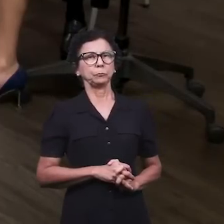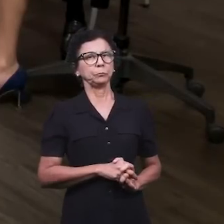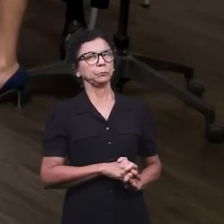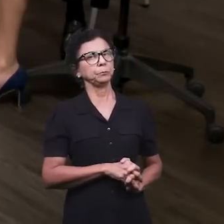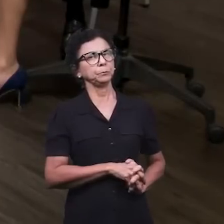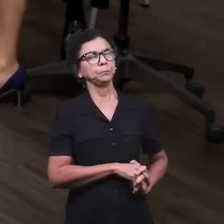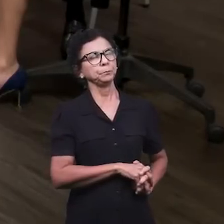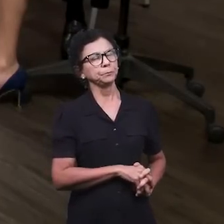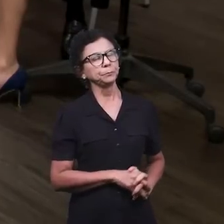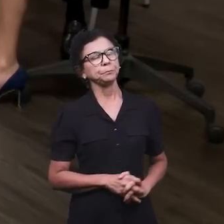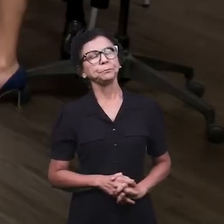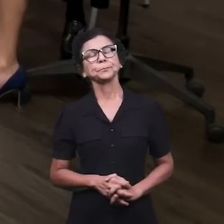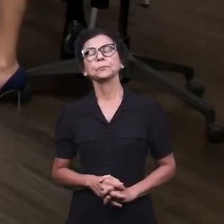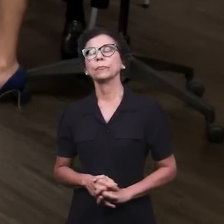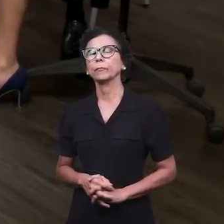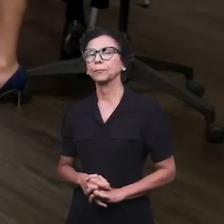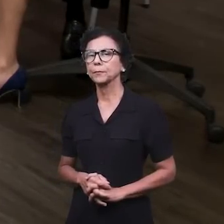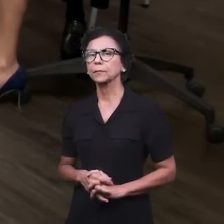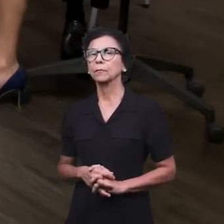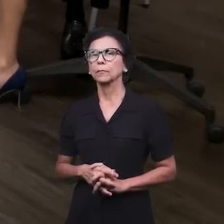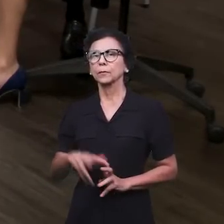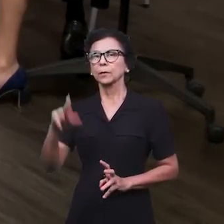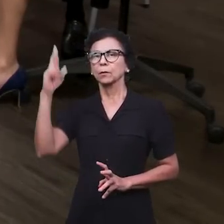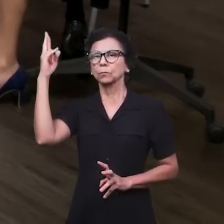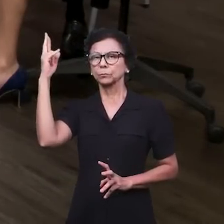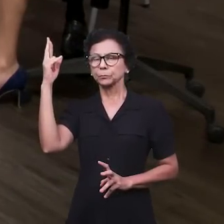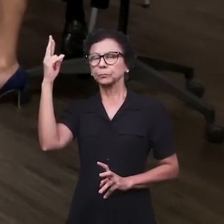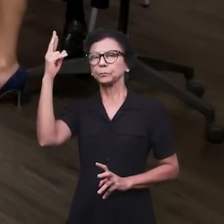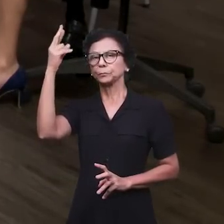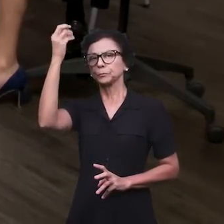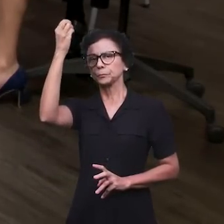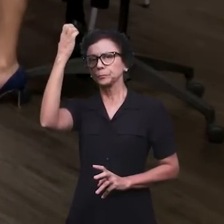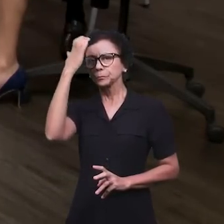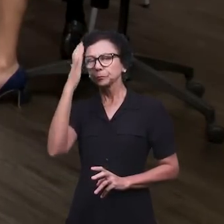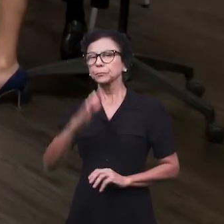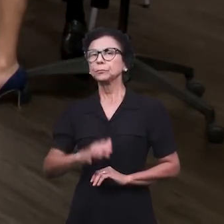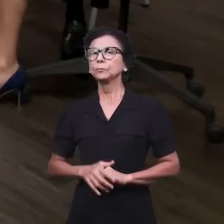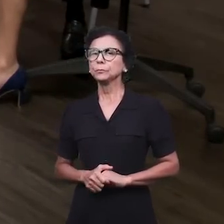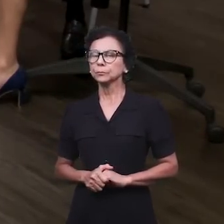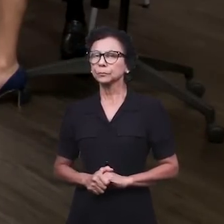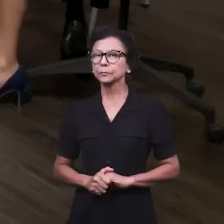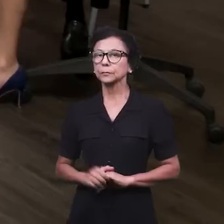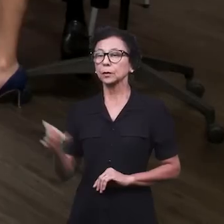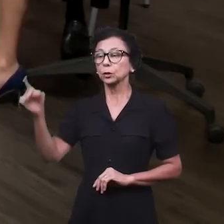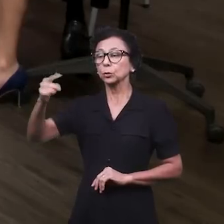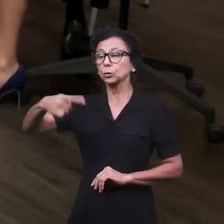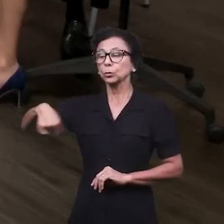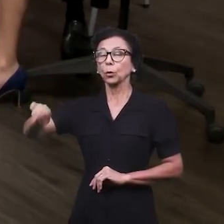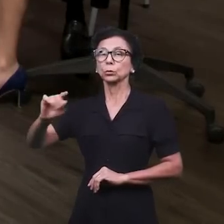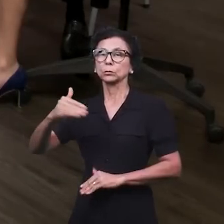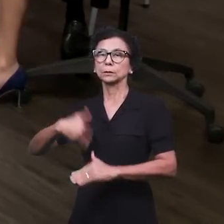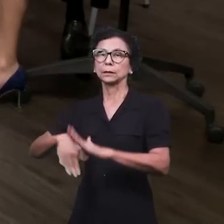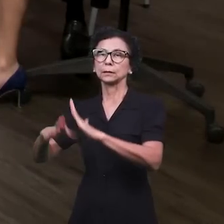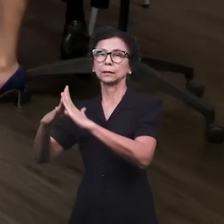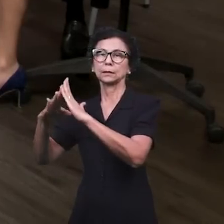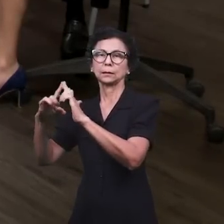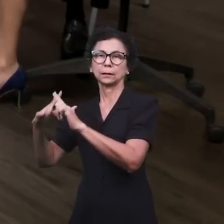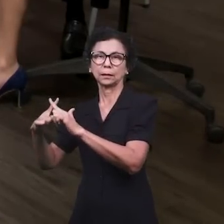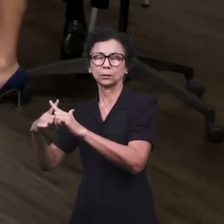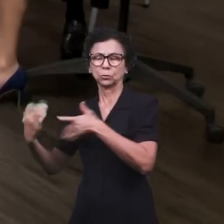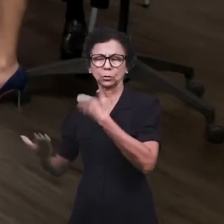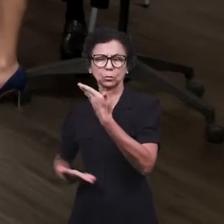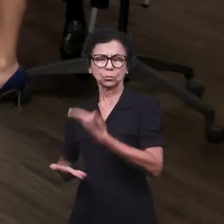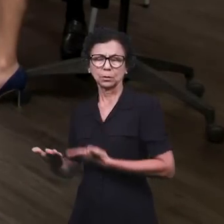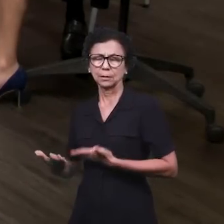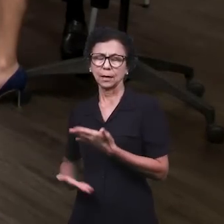com a igreja para que a igreja alcance o culto profético. Não é o pastor que vai alcançar o culto profético. Quem vai